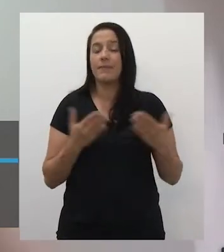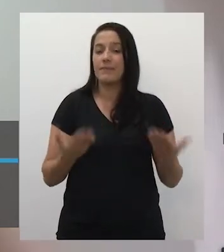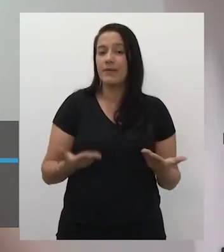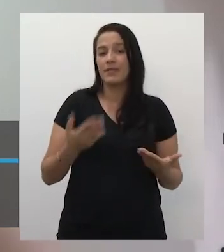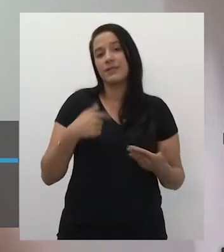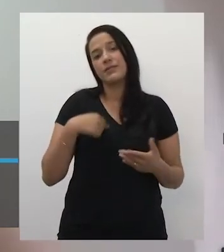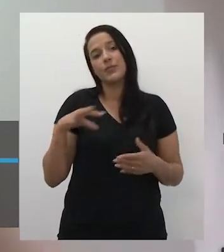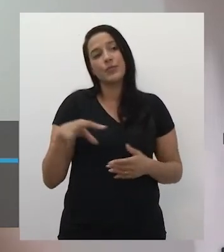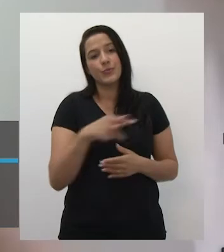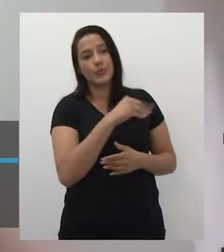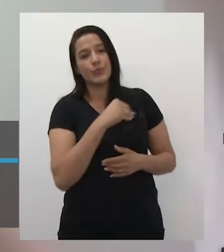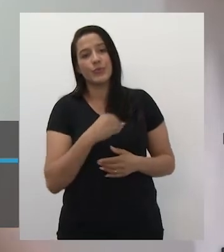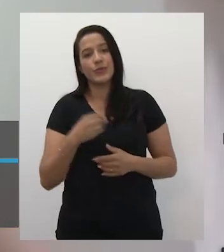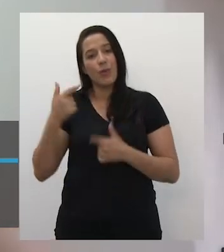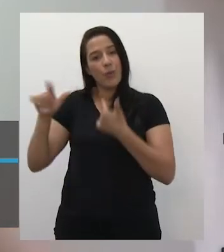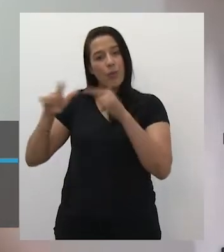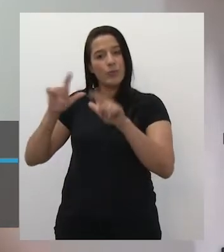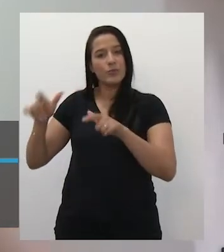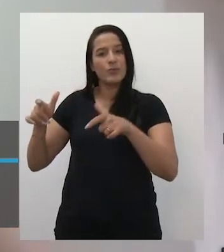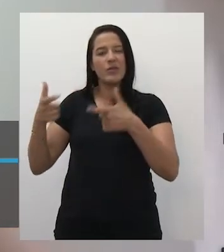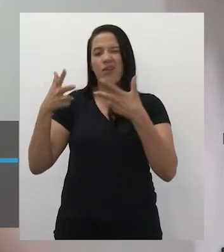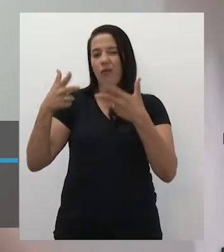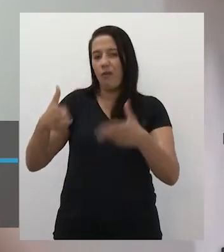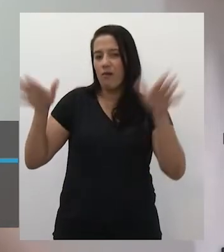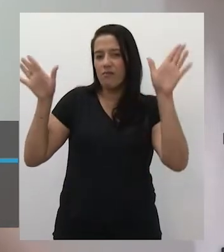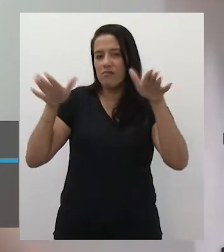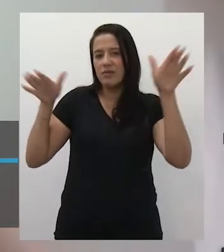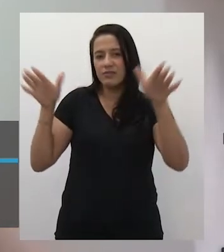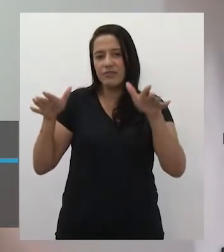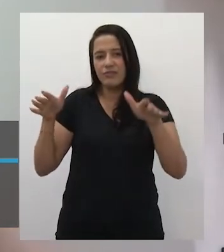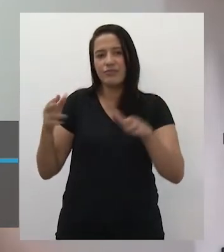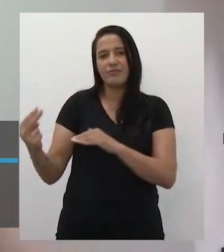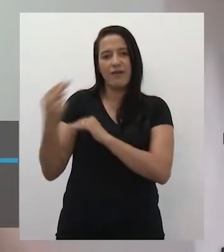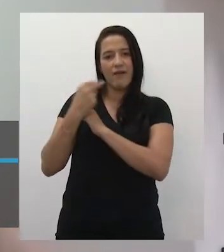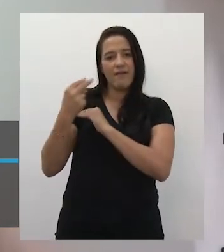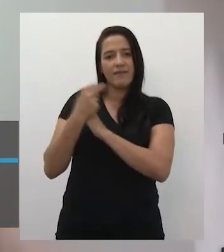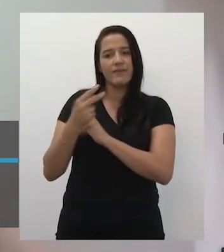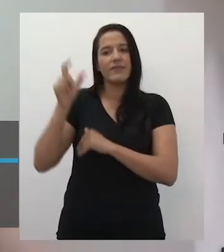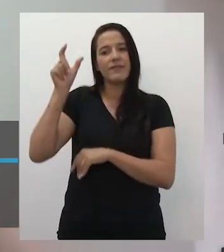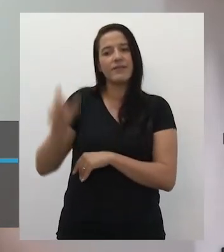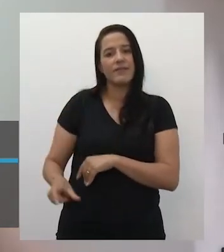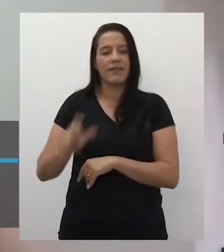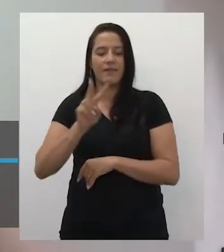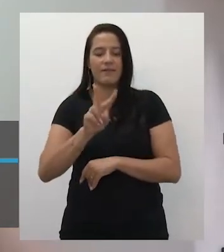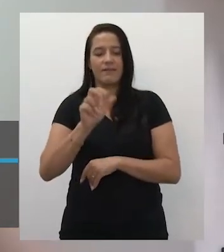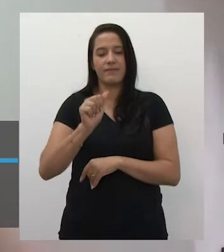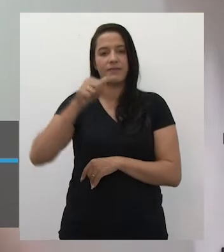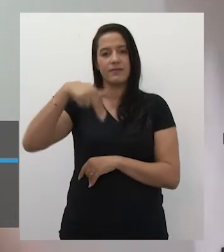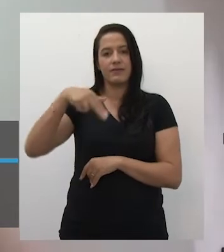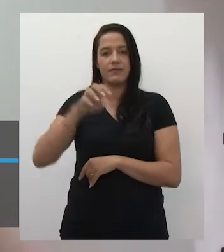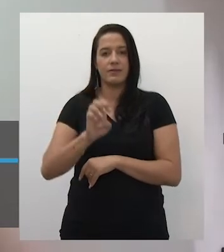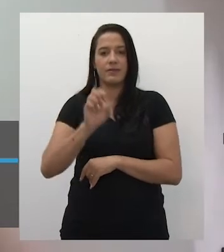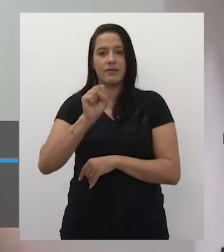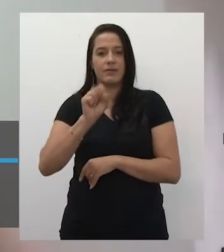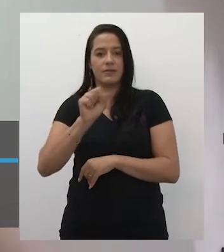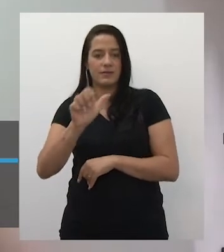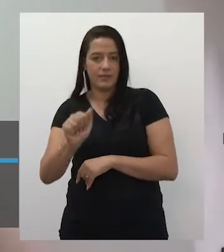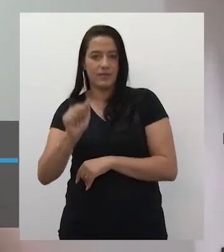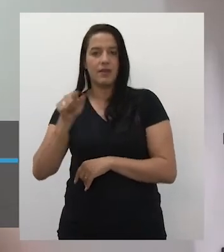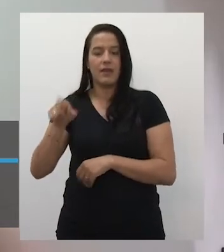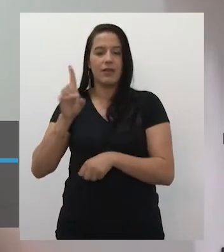né? E aí, de repente, tive que me vi tendo que